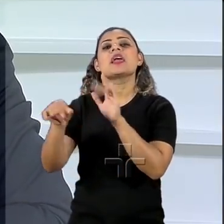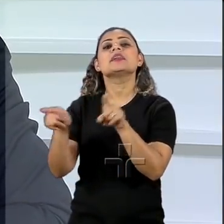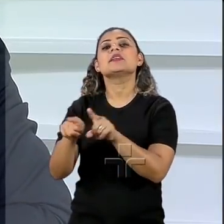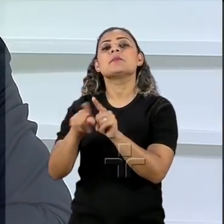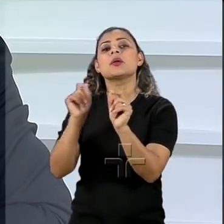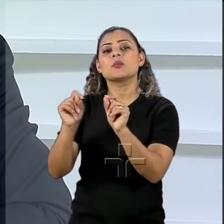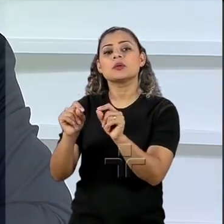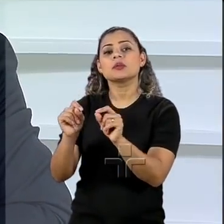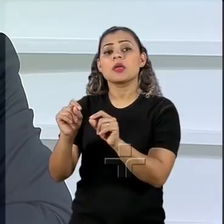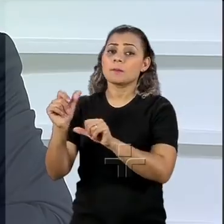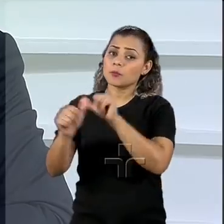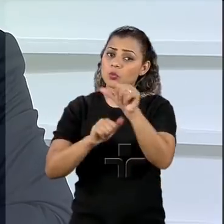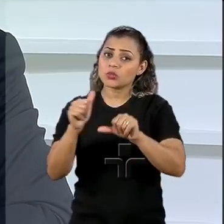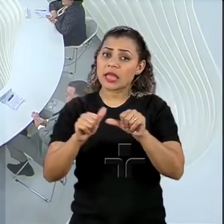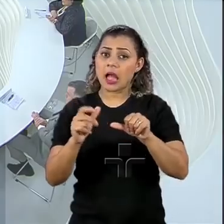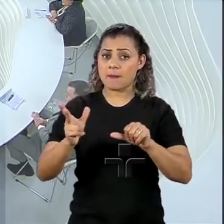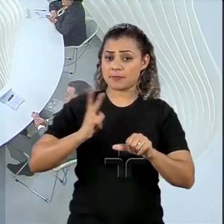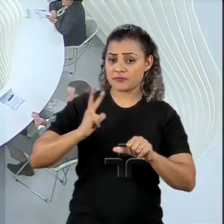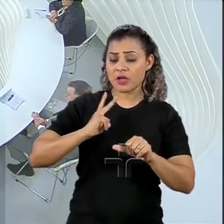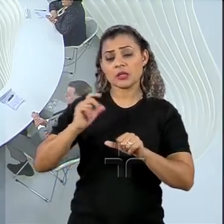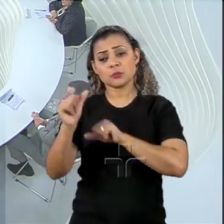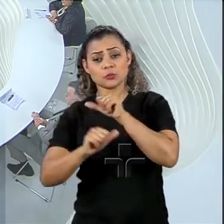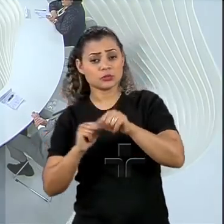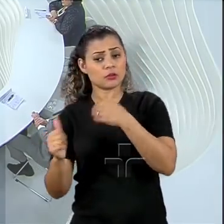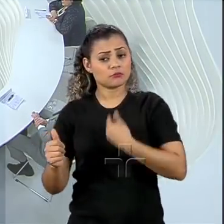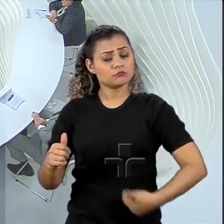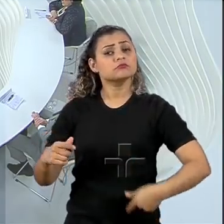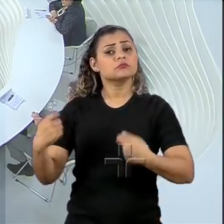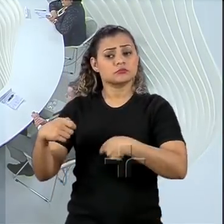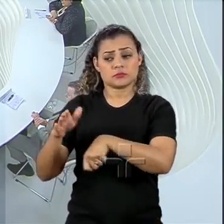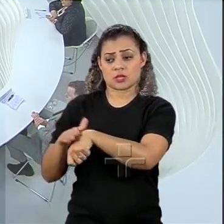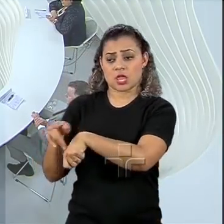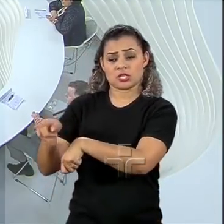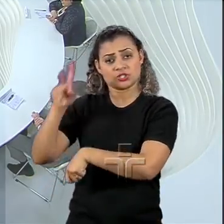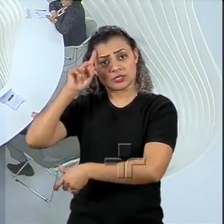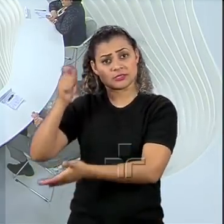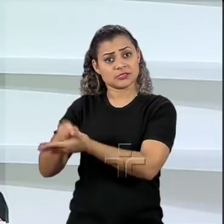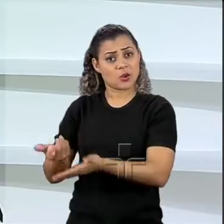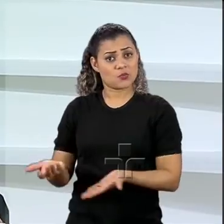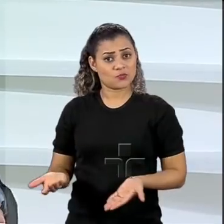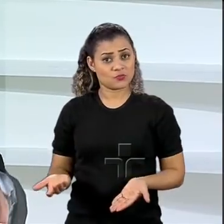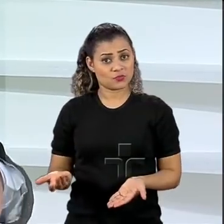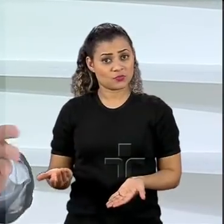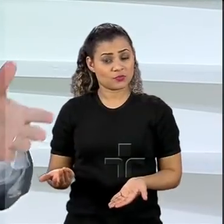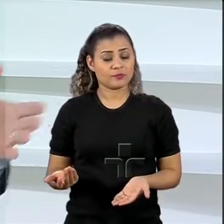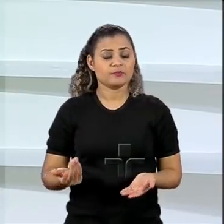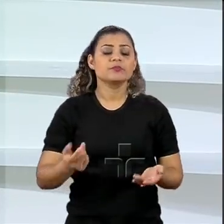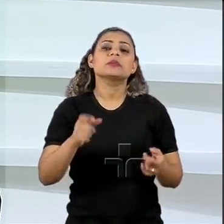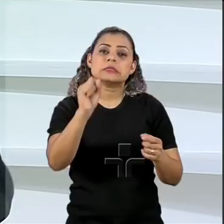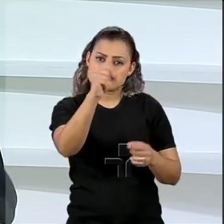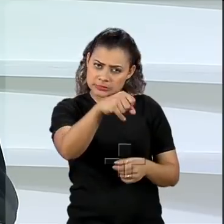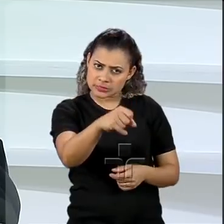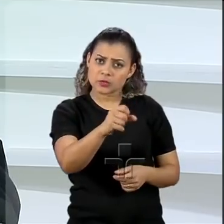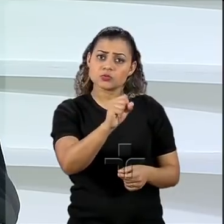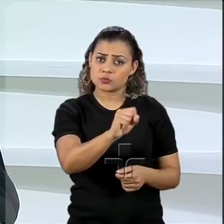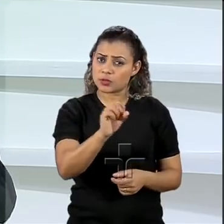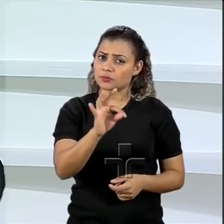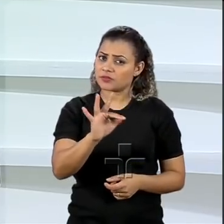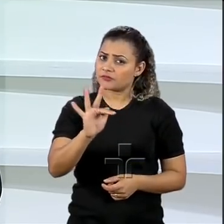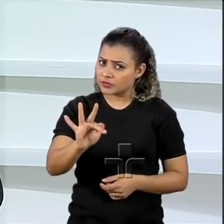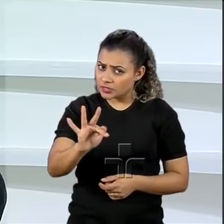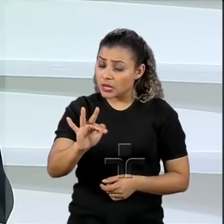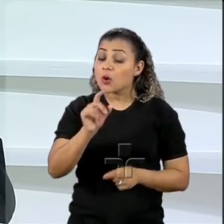ou transferidas. Rogério. Eu, como cientista político, tenho um receio de convidar o Poder Judiciário, especialmente o Supremo Tribunal Federal,